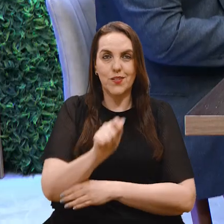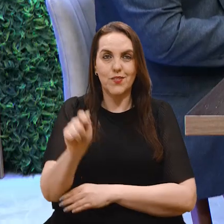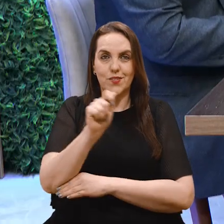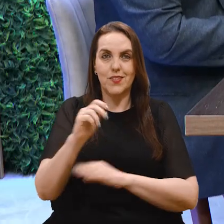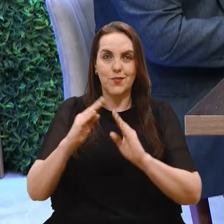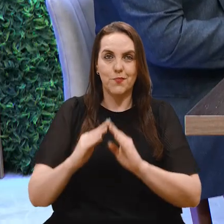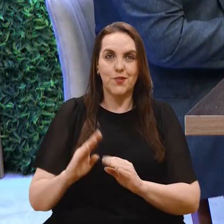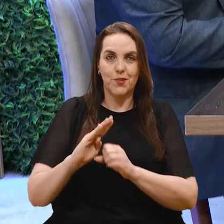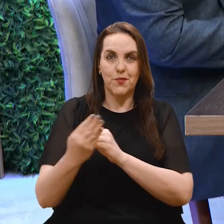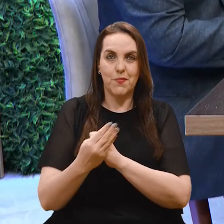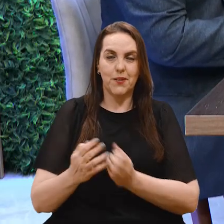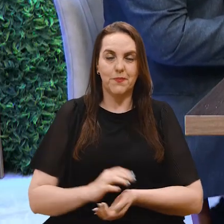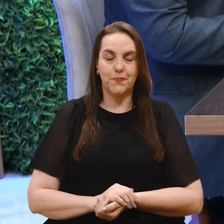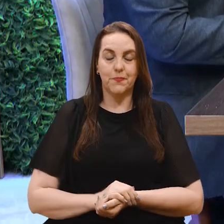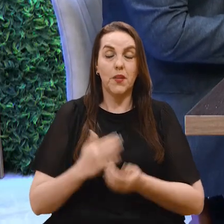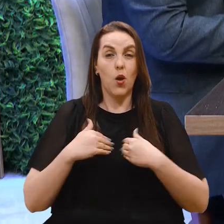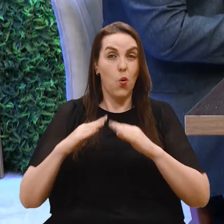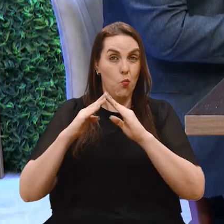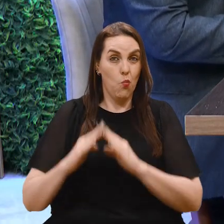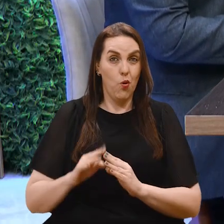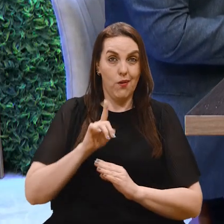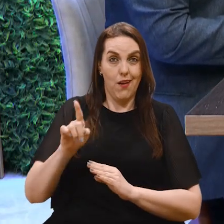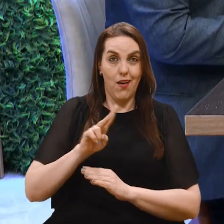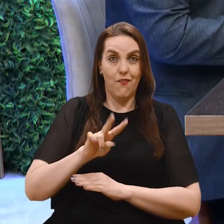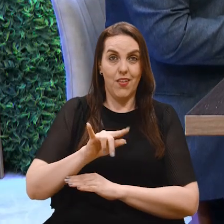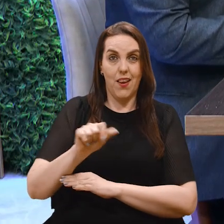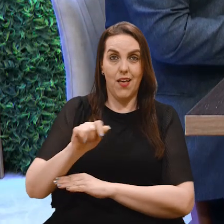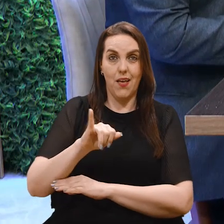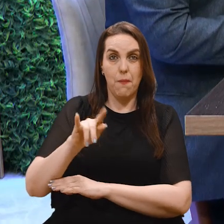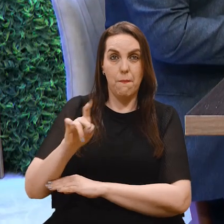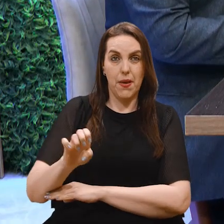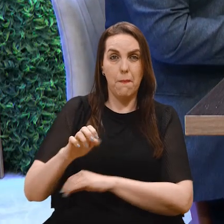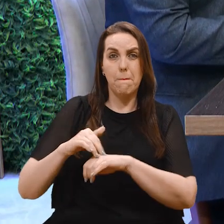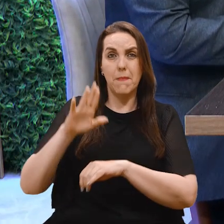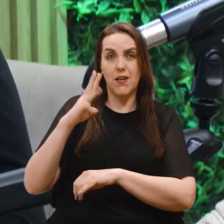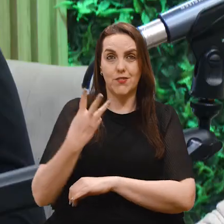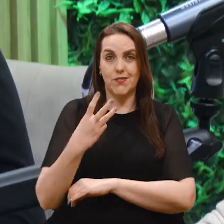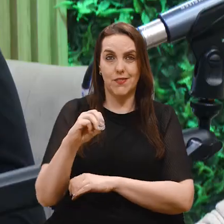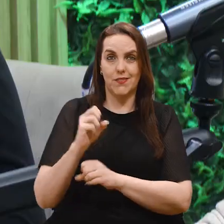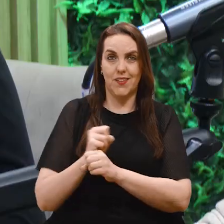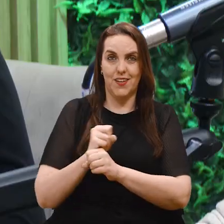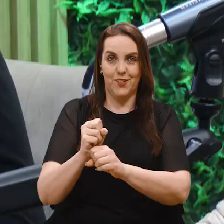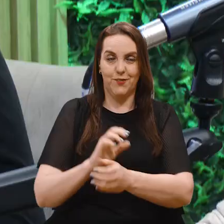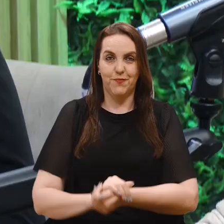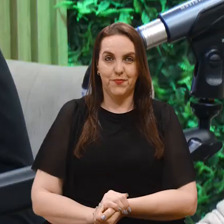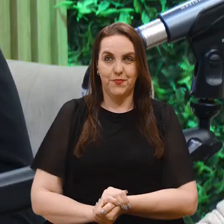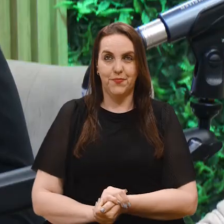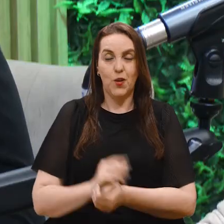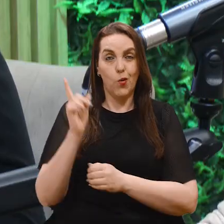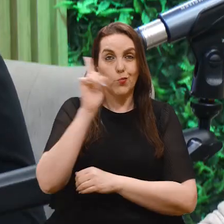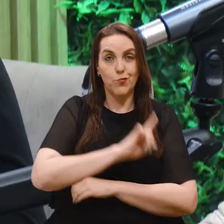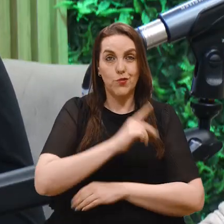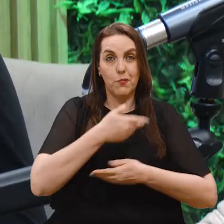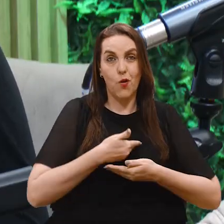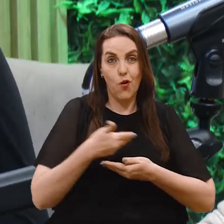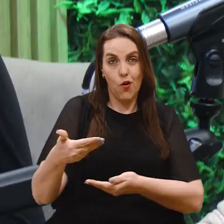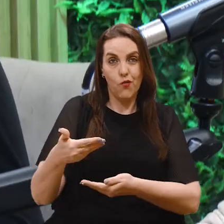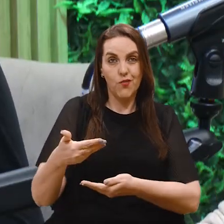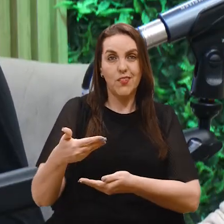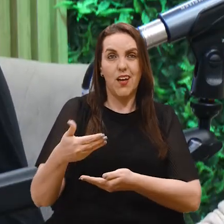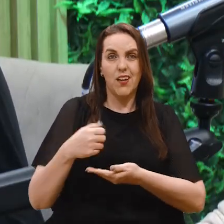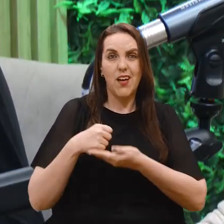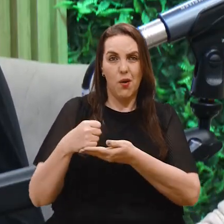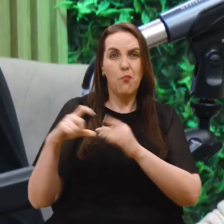Eu moro ali no Vila IP há mais de 30 anos. Então, teve uns que me convidaram, vamos entrar na chapa, mas eu não